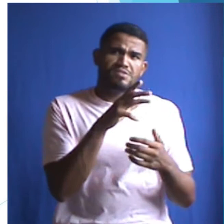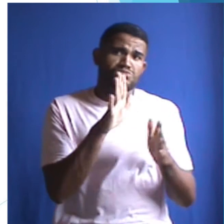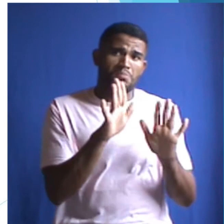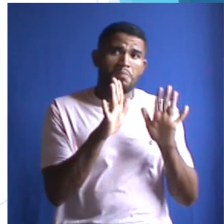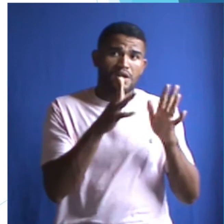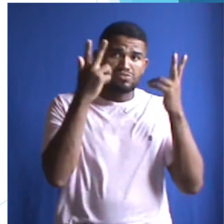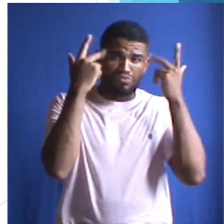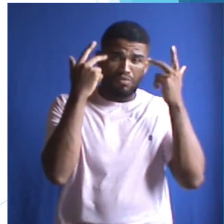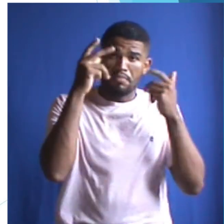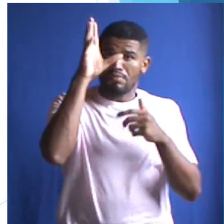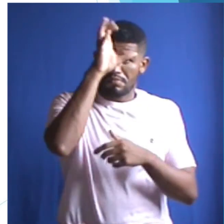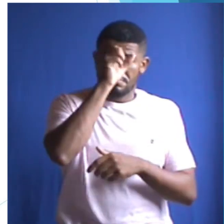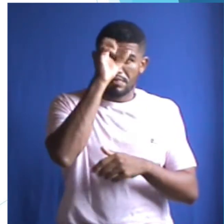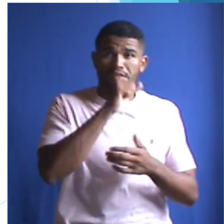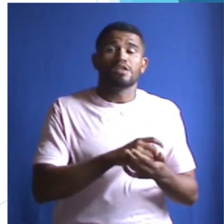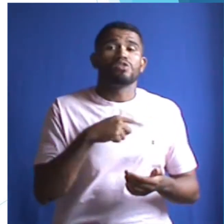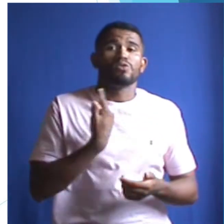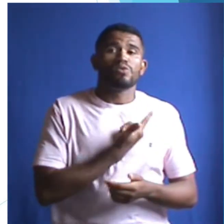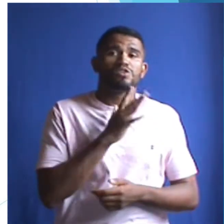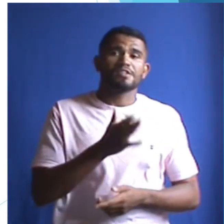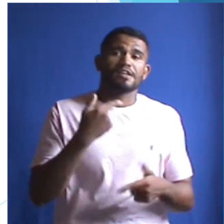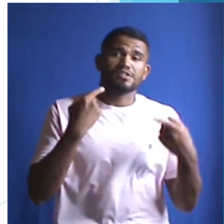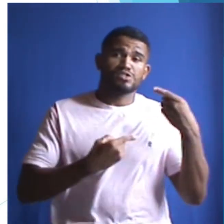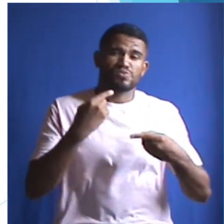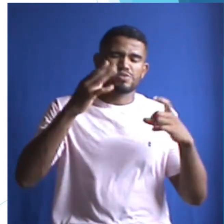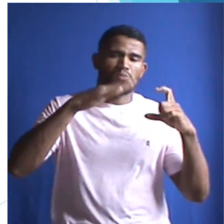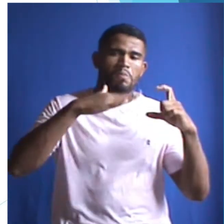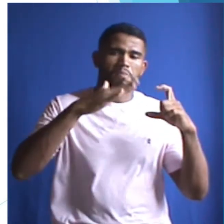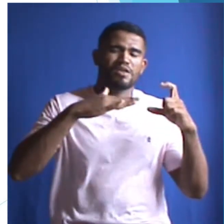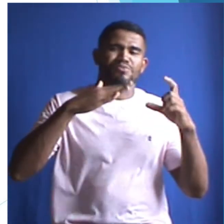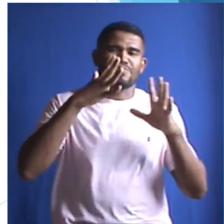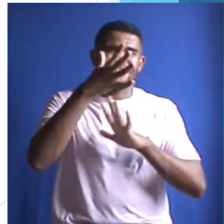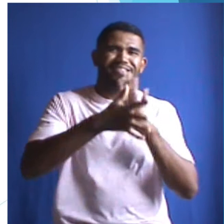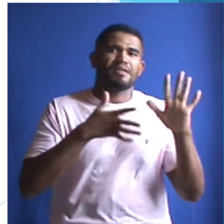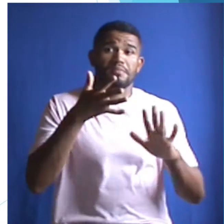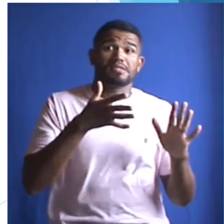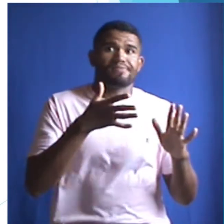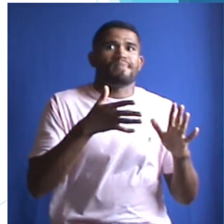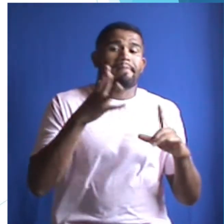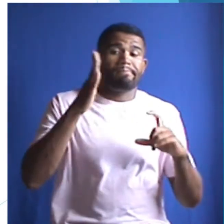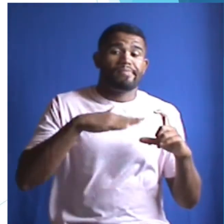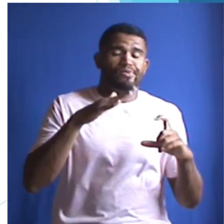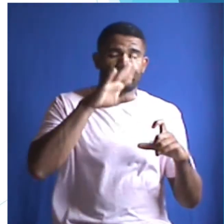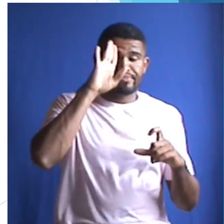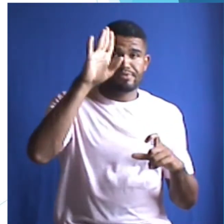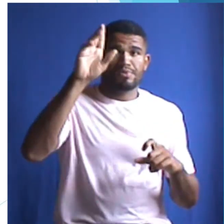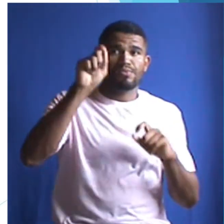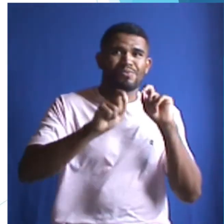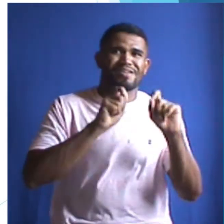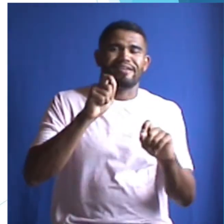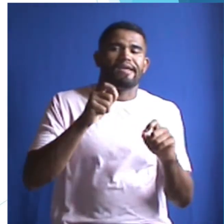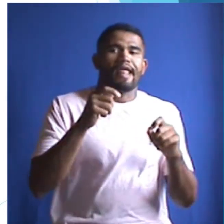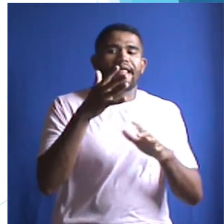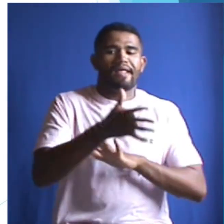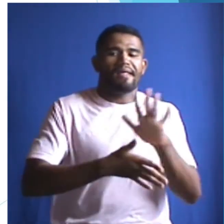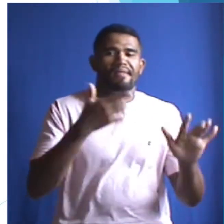Nós falamos sobre os mitos que envolvem a Libras, e um dos mitos mais difundidos é que esta língua não